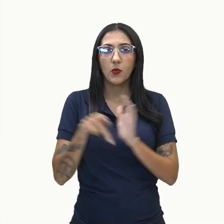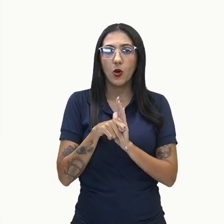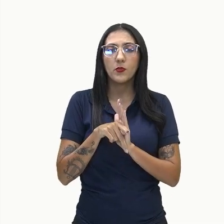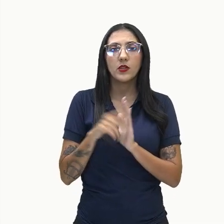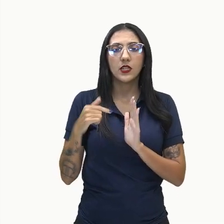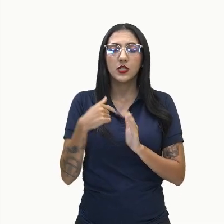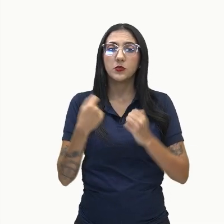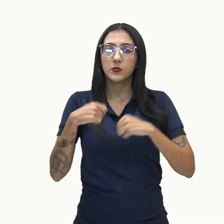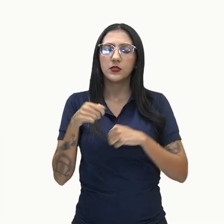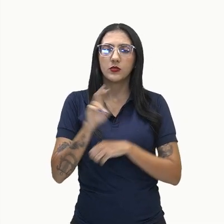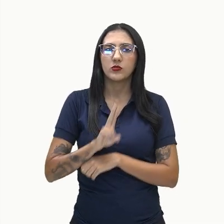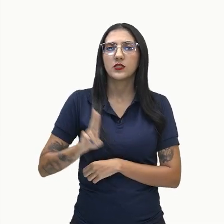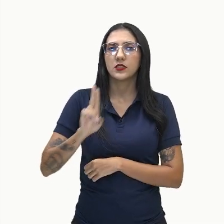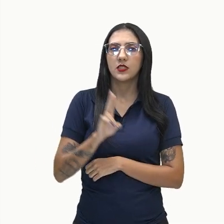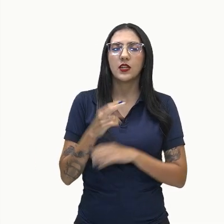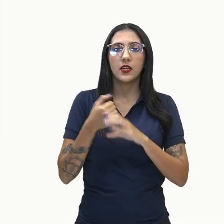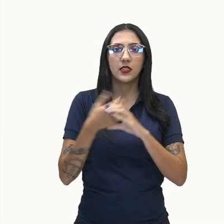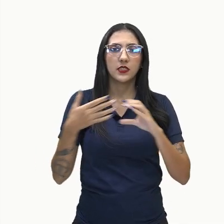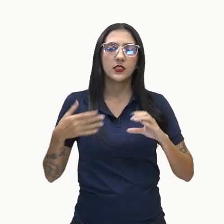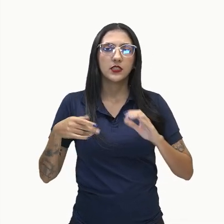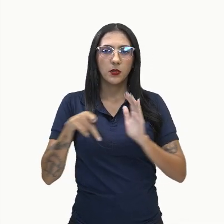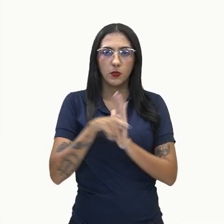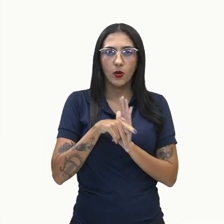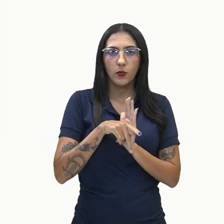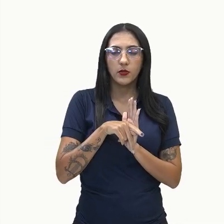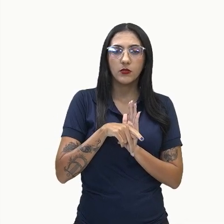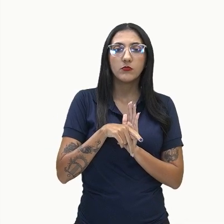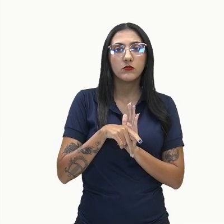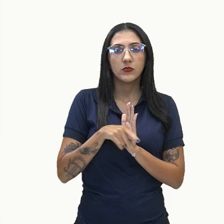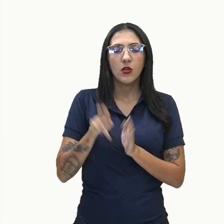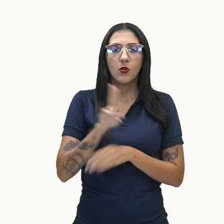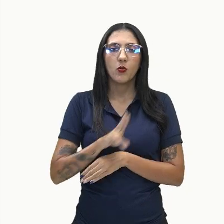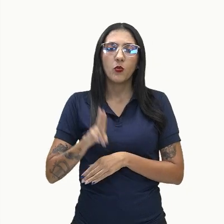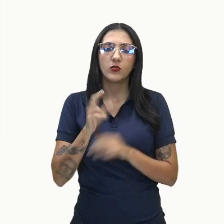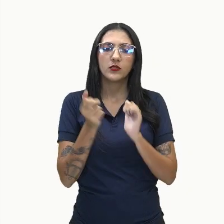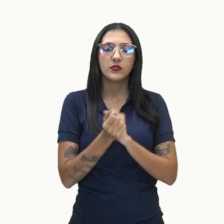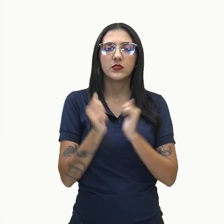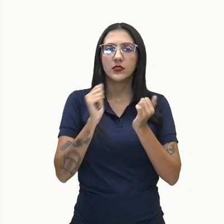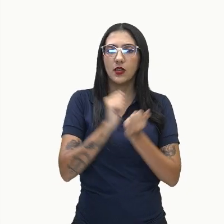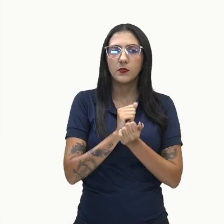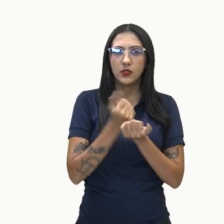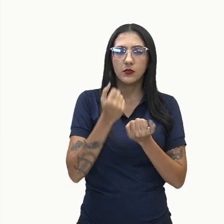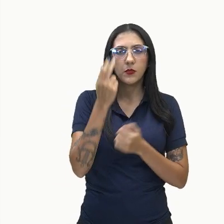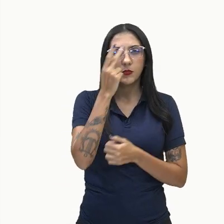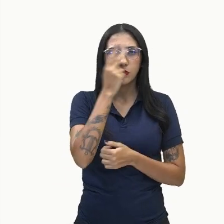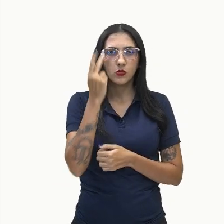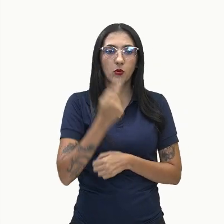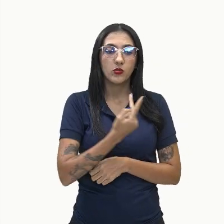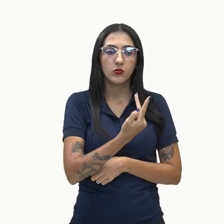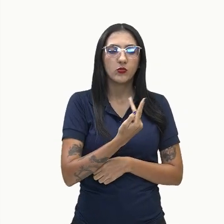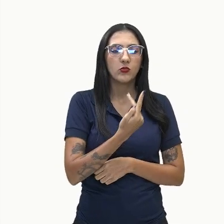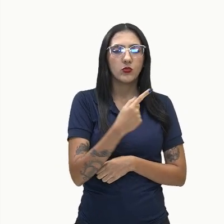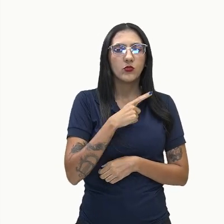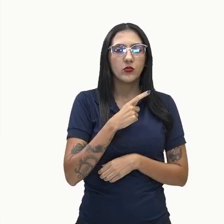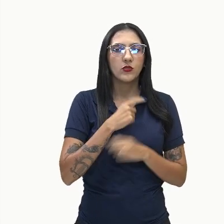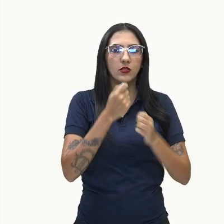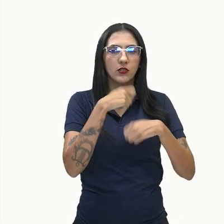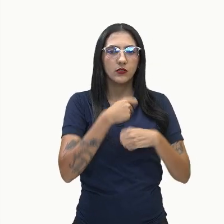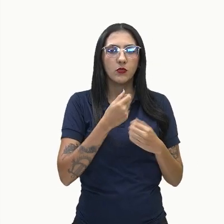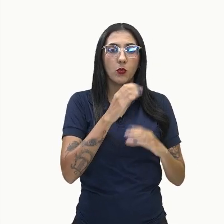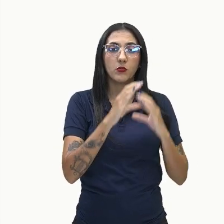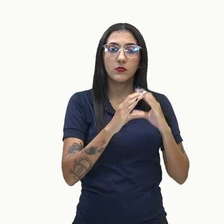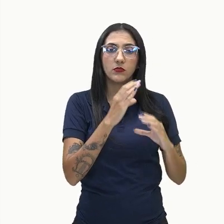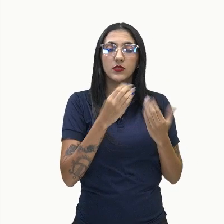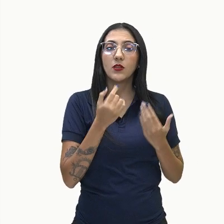de signos que possam ser usados para a comunicação humana, isso é